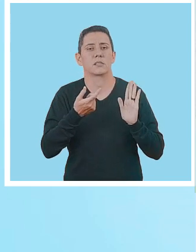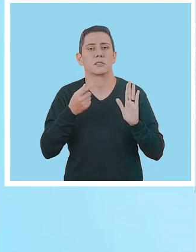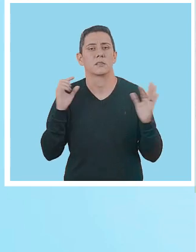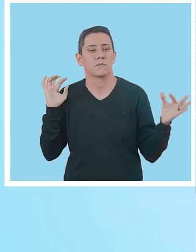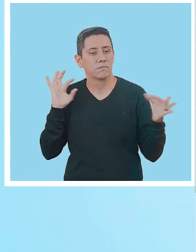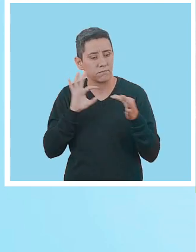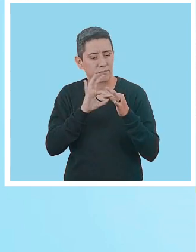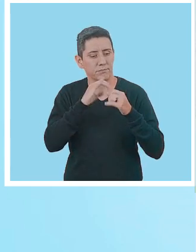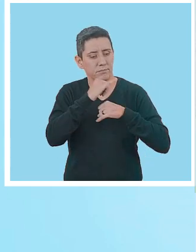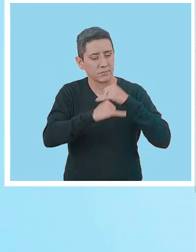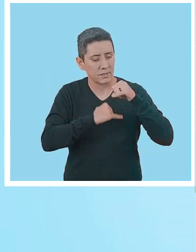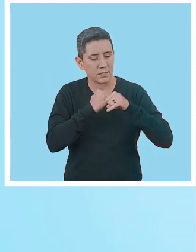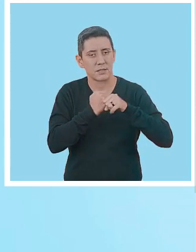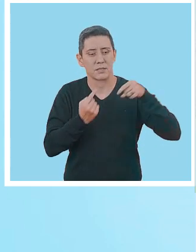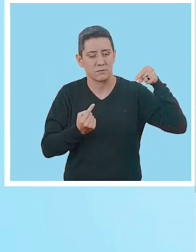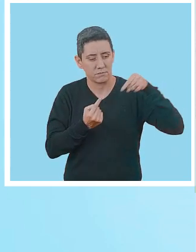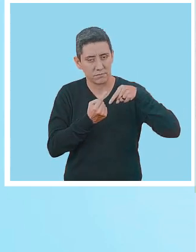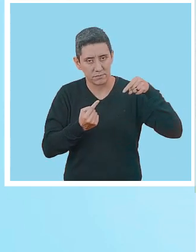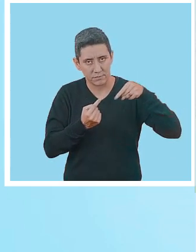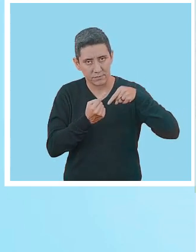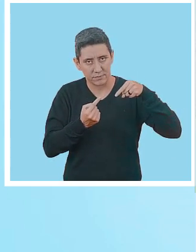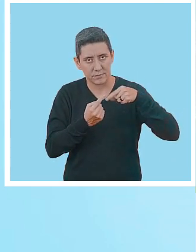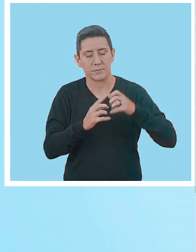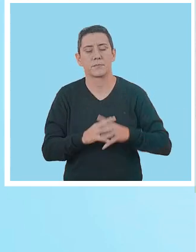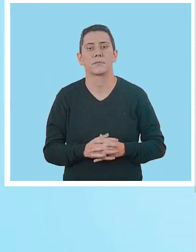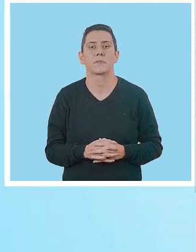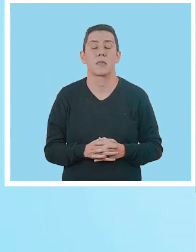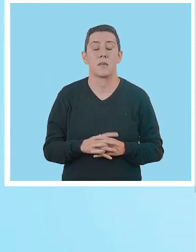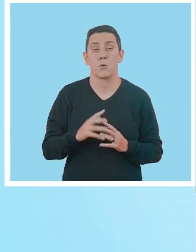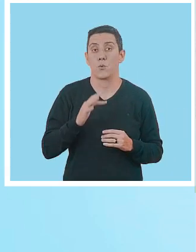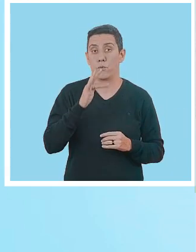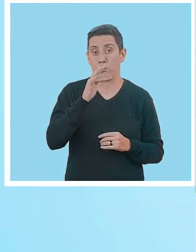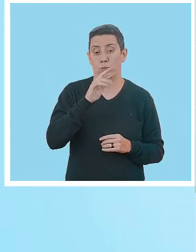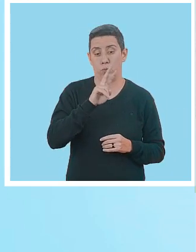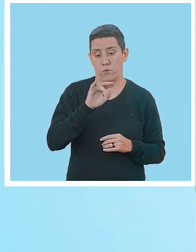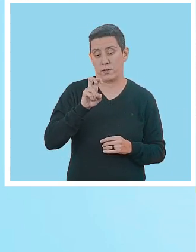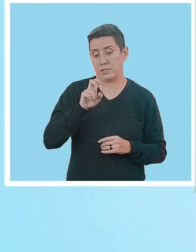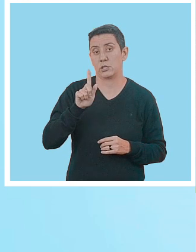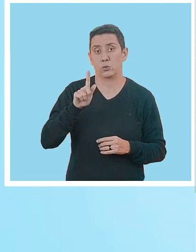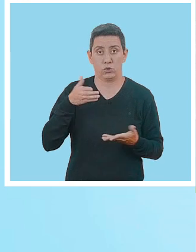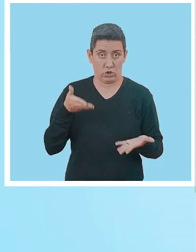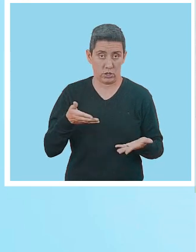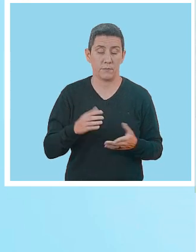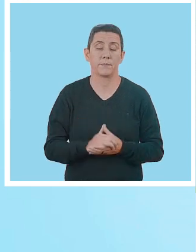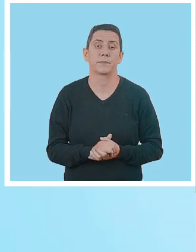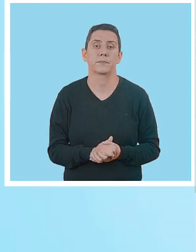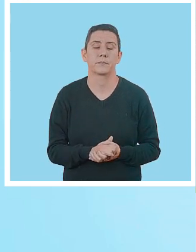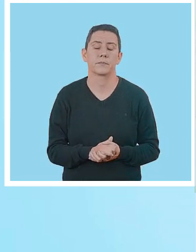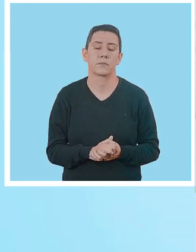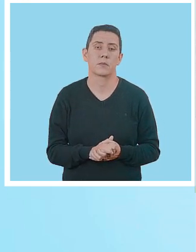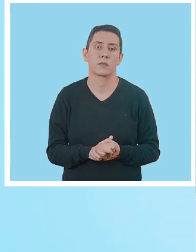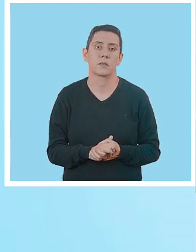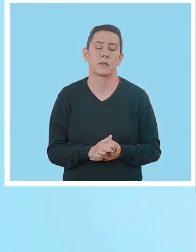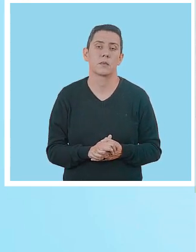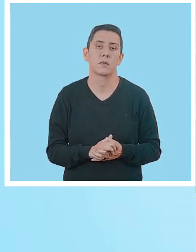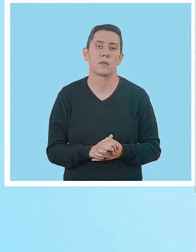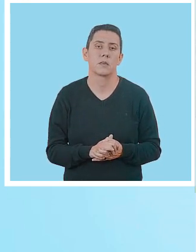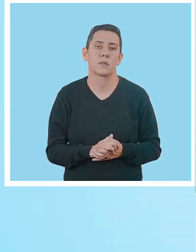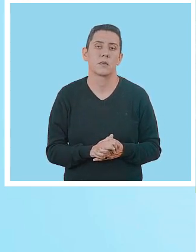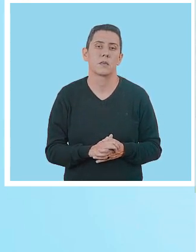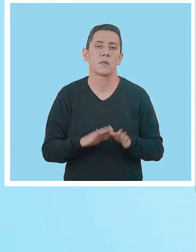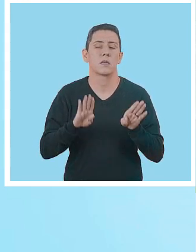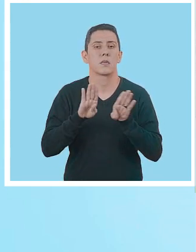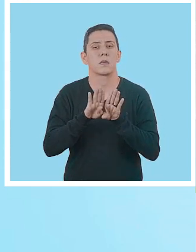conectividade na época deve a rede 5g que vai ser uma realidade em breve né e partindo disso temos